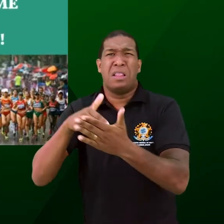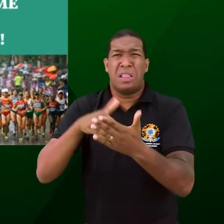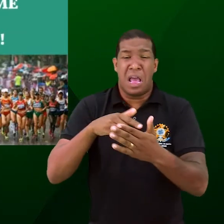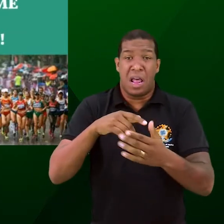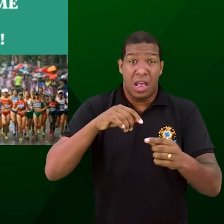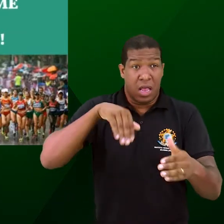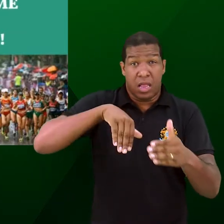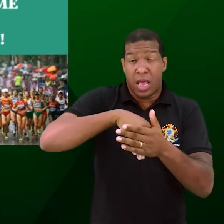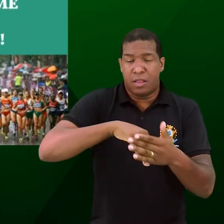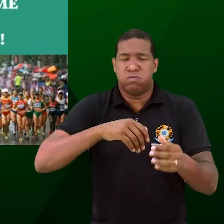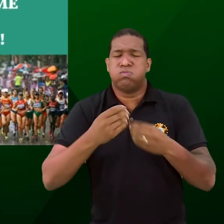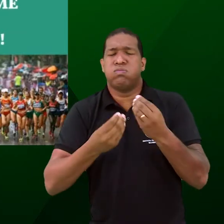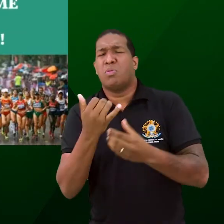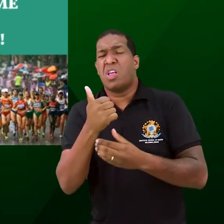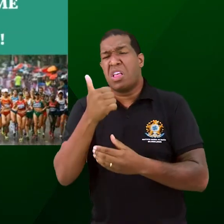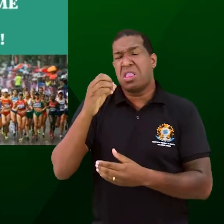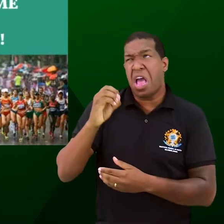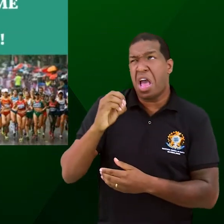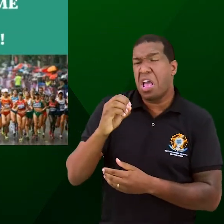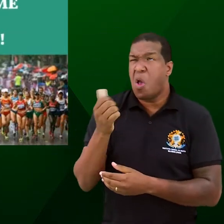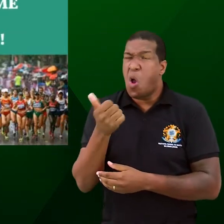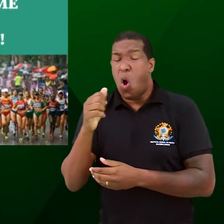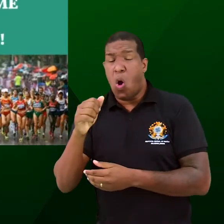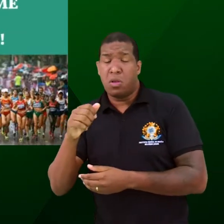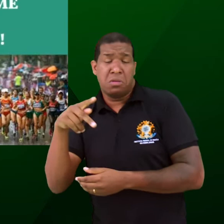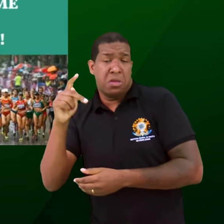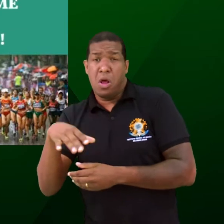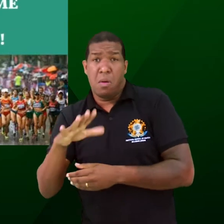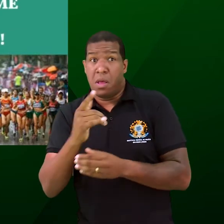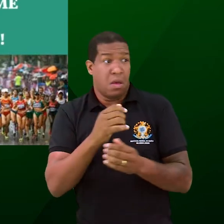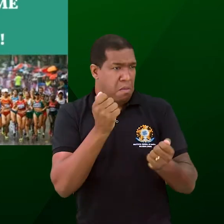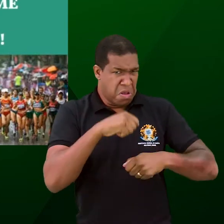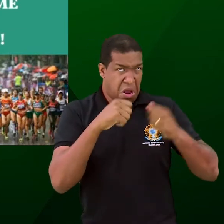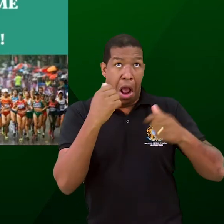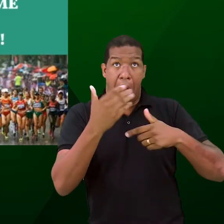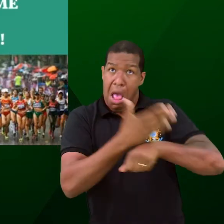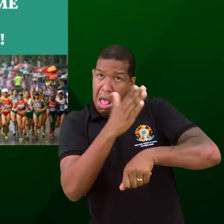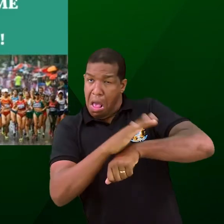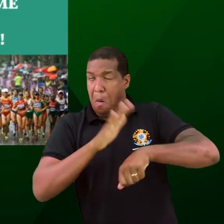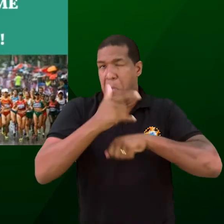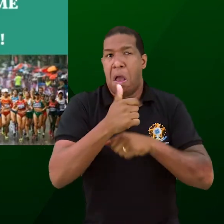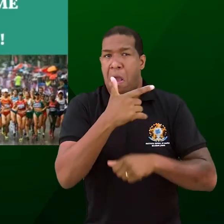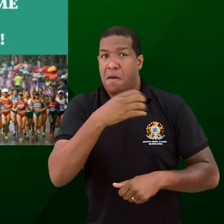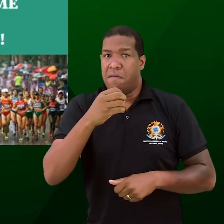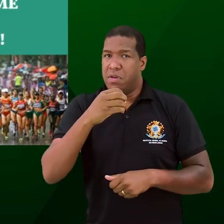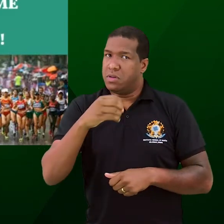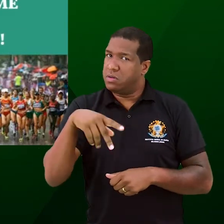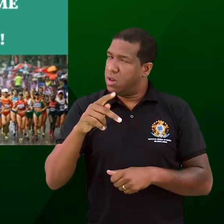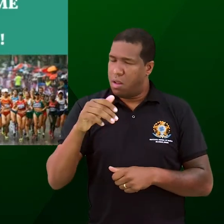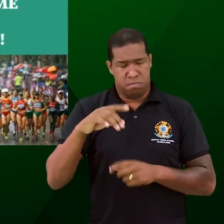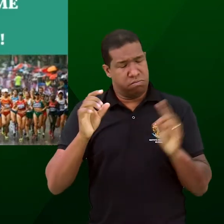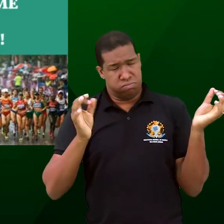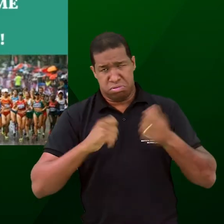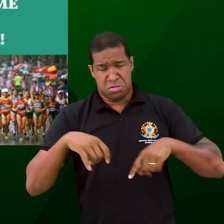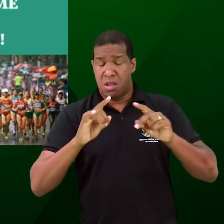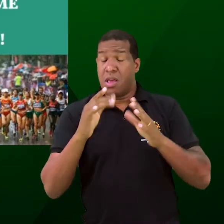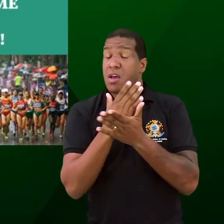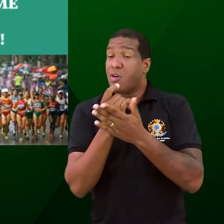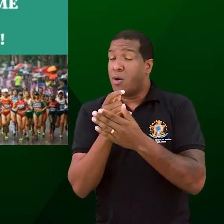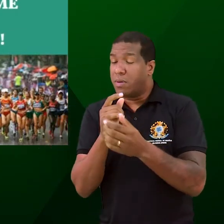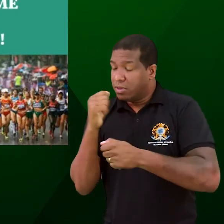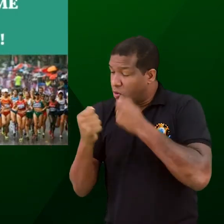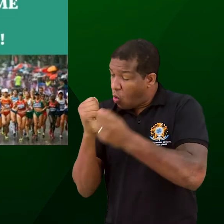fases. Uma adaptação que é um pouquinho mais rápida refere aos nossos músculos. Os nossos músculos, eles conseguem, né? A gente vai sentir aquela dor